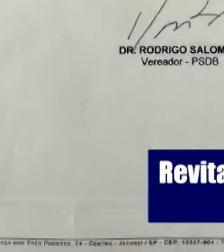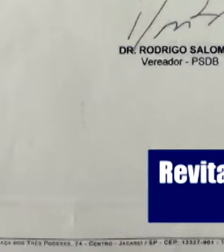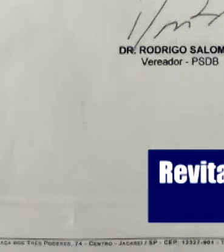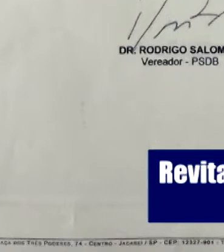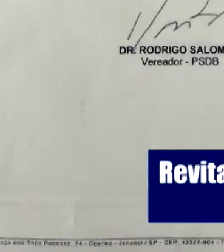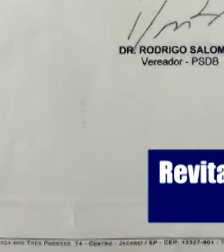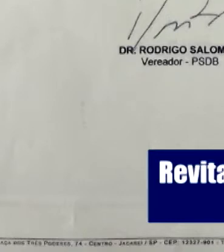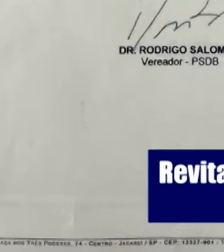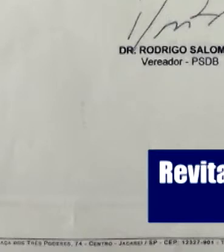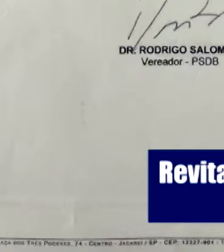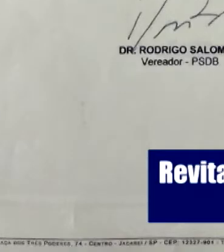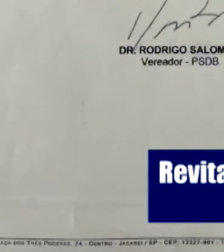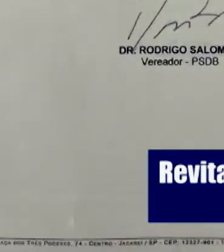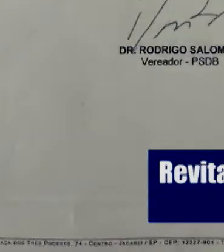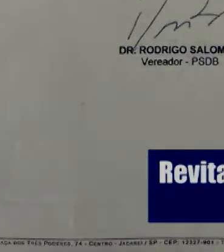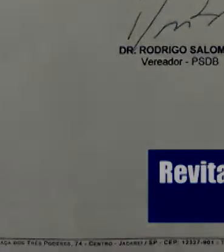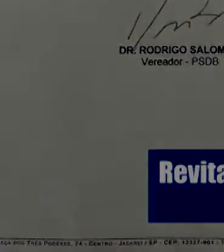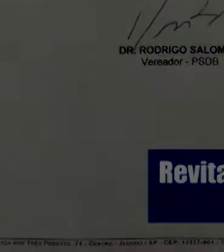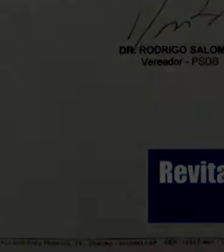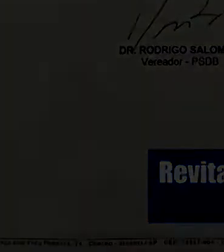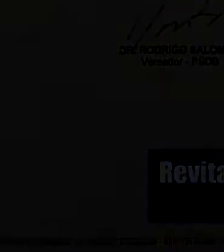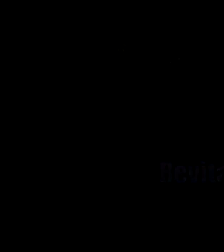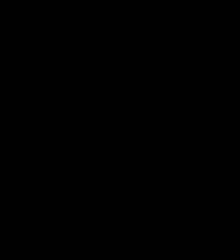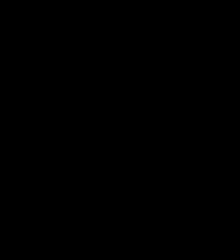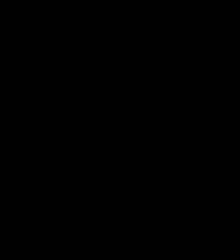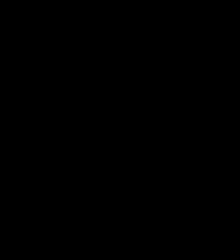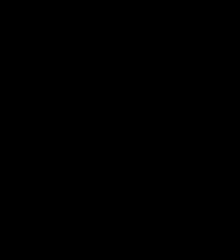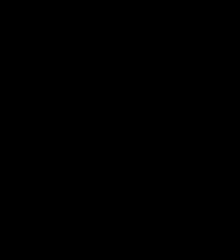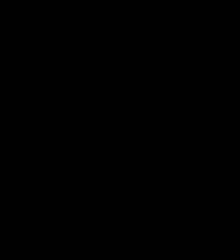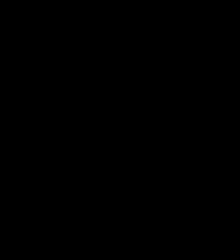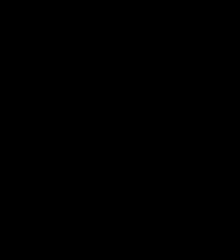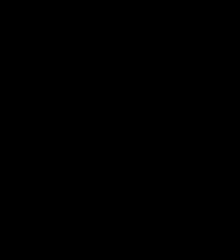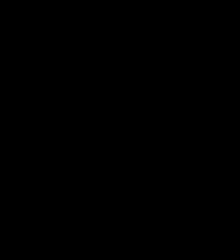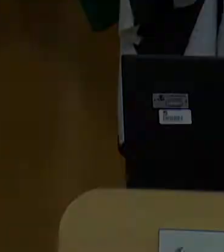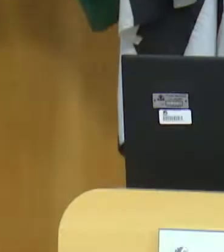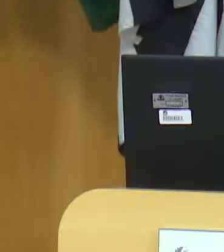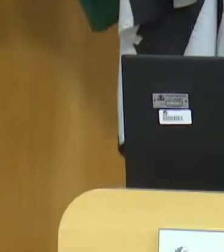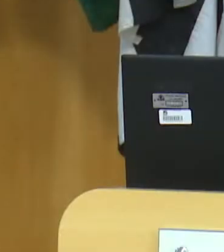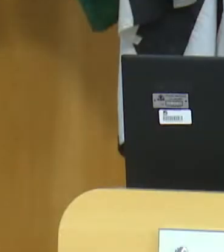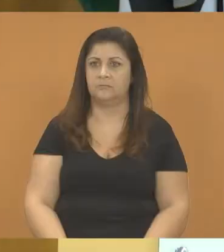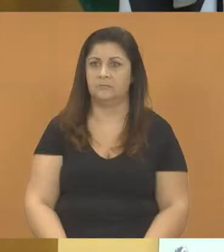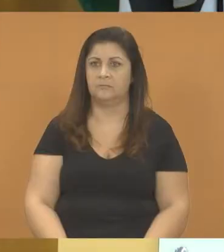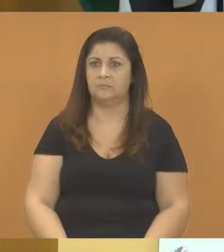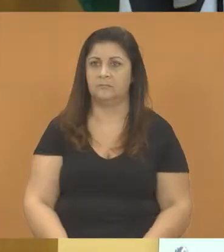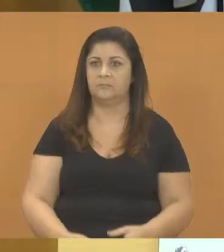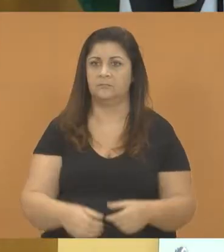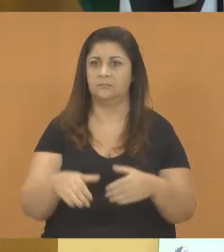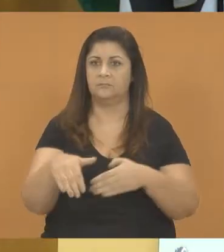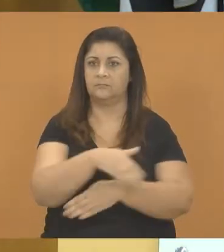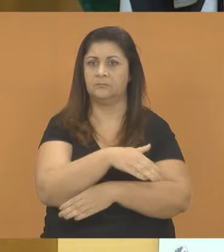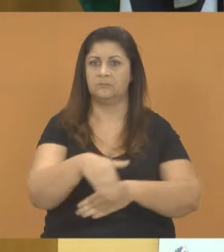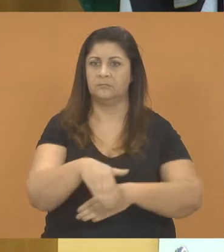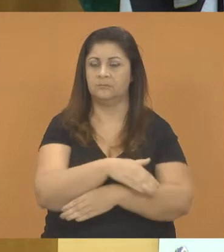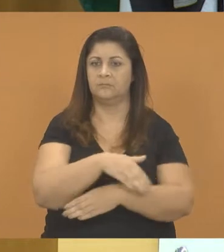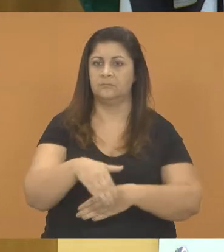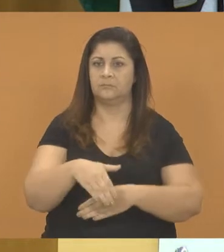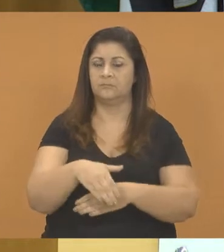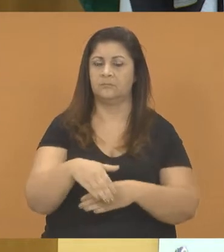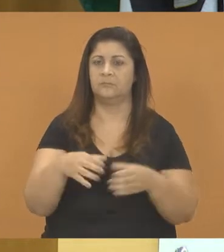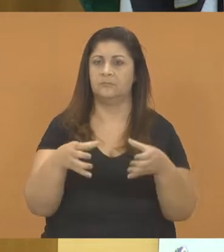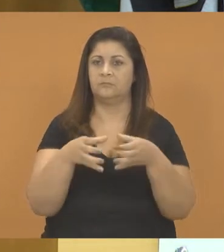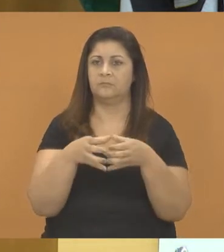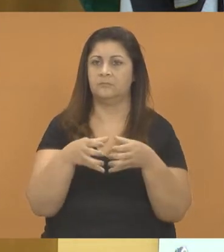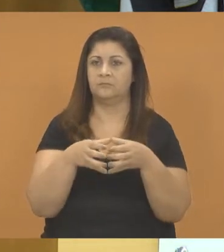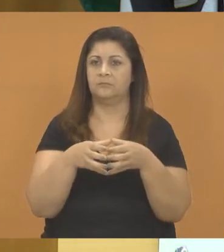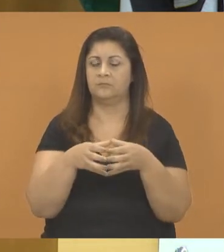3162 que solicitamos capina e limpeza nas calçadas e sargentos no trecho inicial da rua vereadora antônio passos